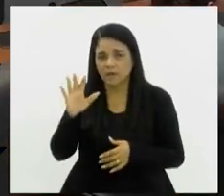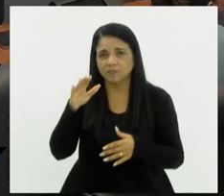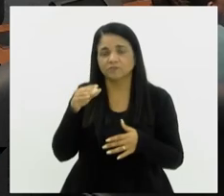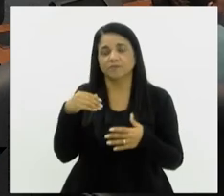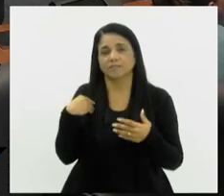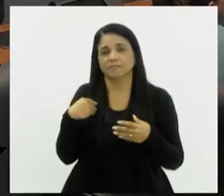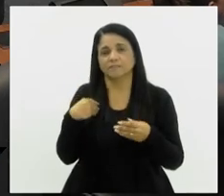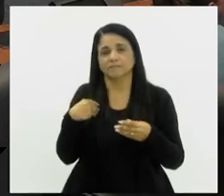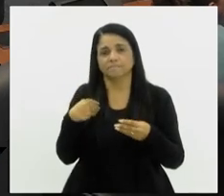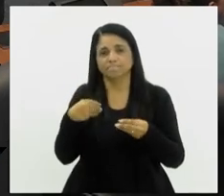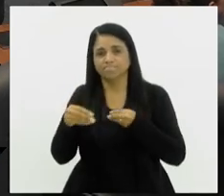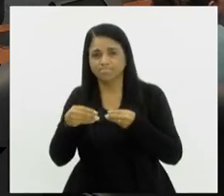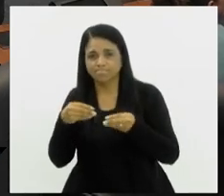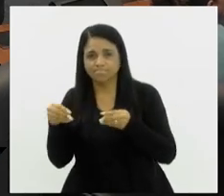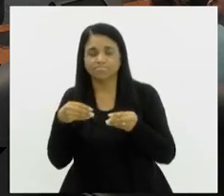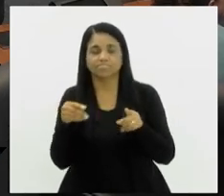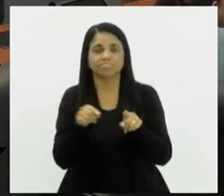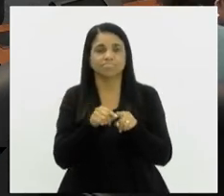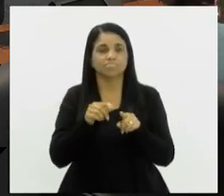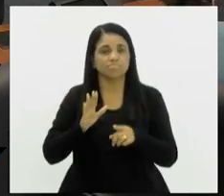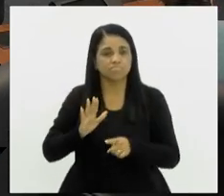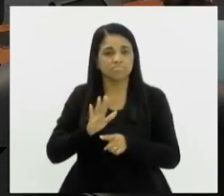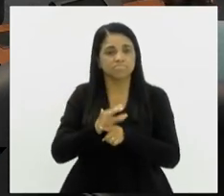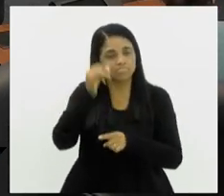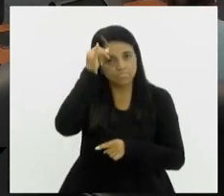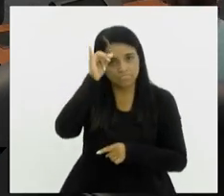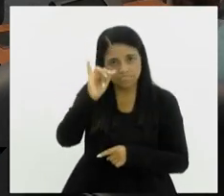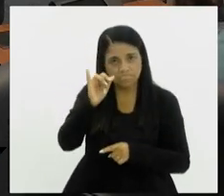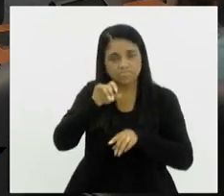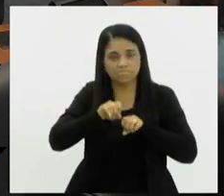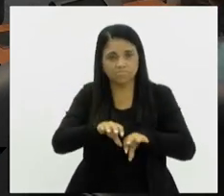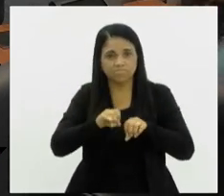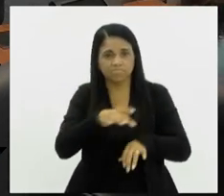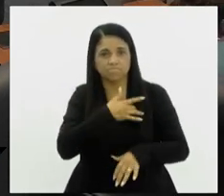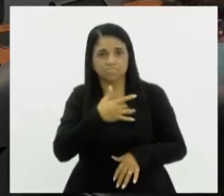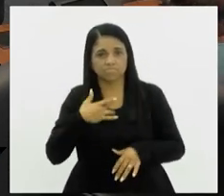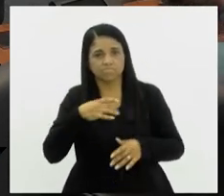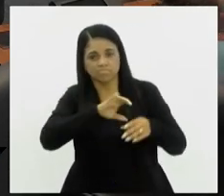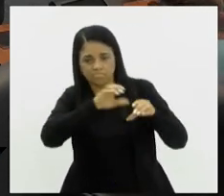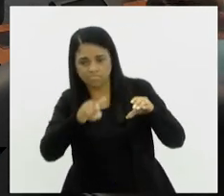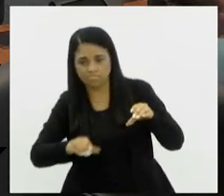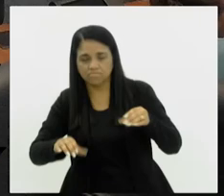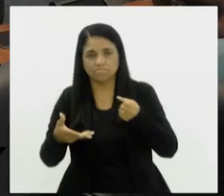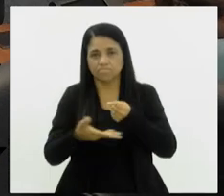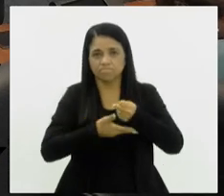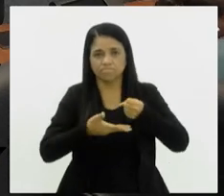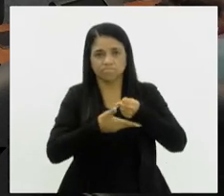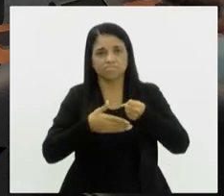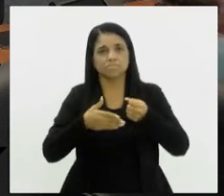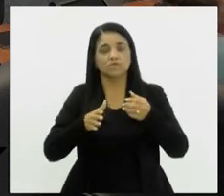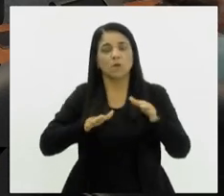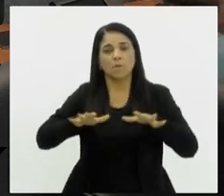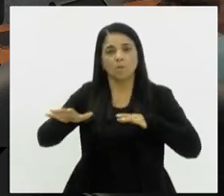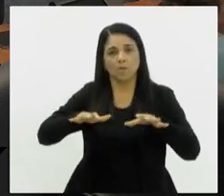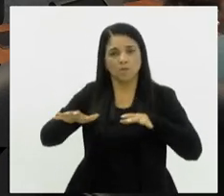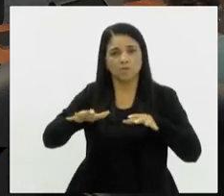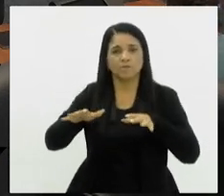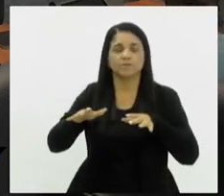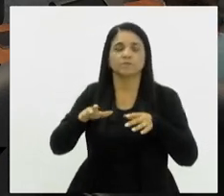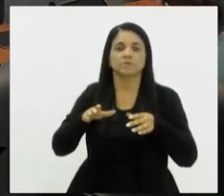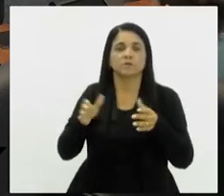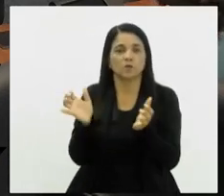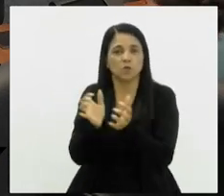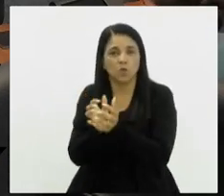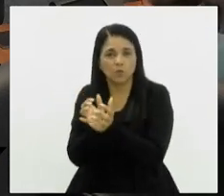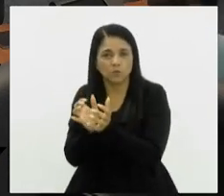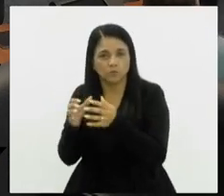vulneráveis, investindo em medidas de prevenção, educação e saúde, saneamento básico, mobilização comunitária, pilares